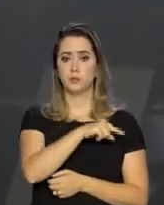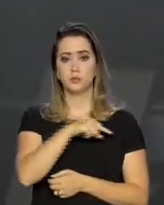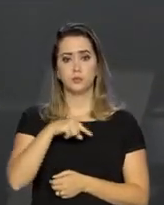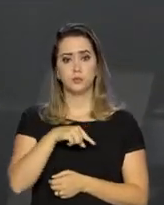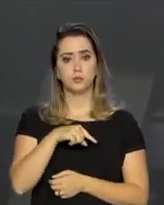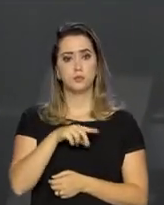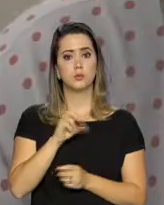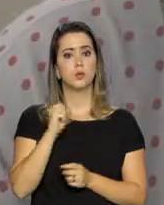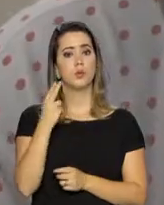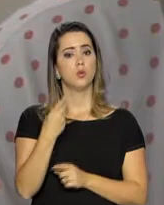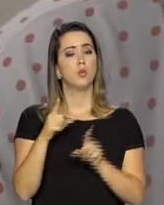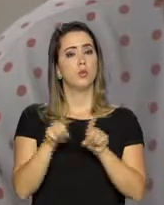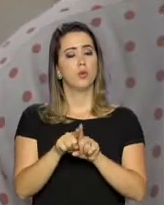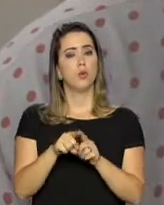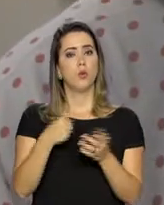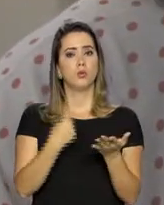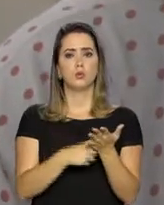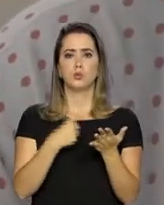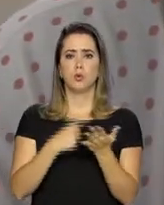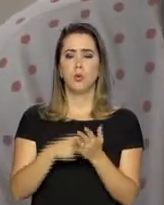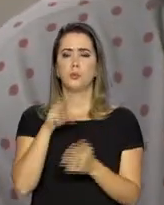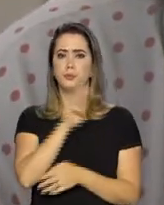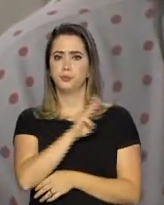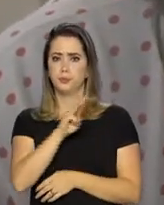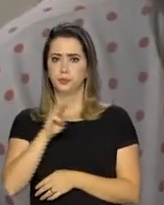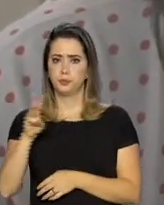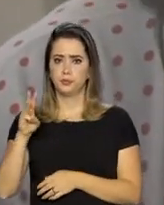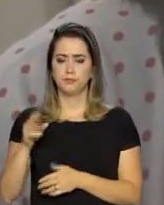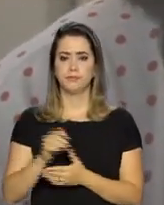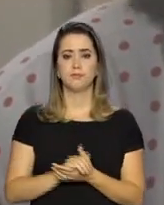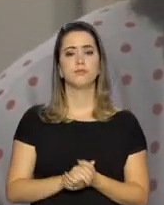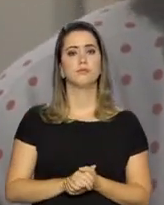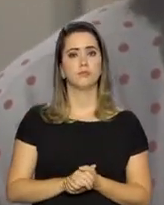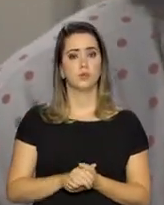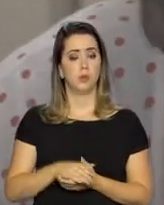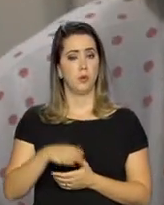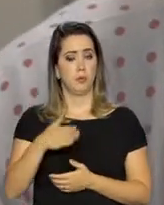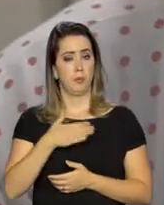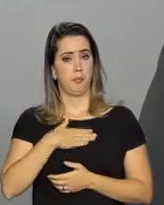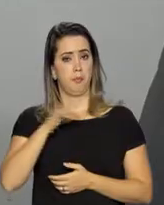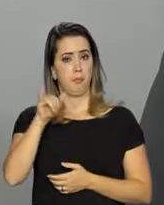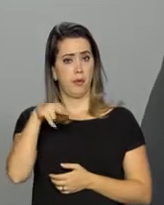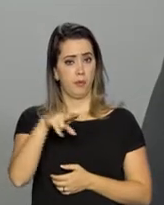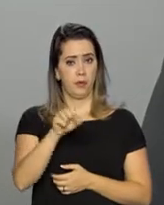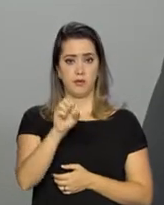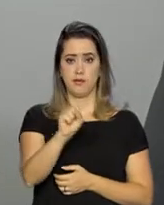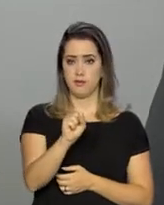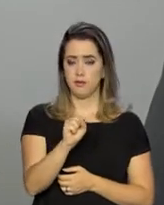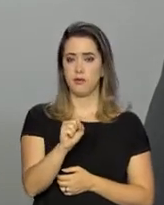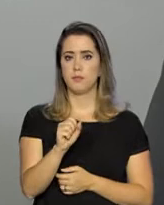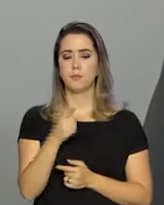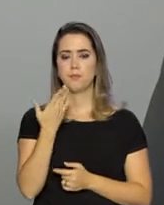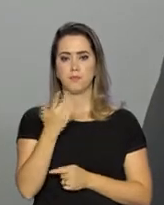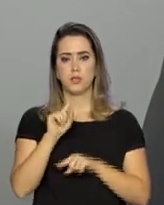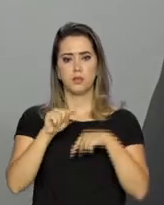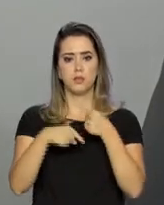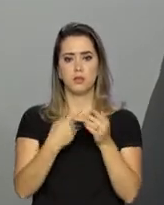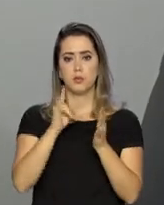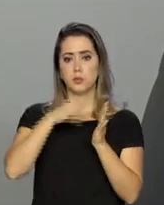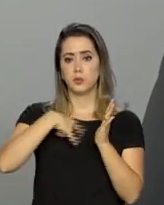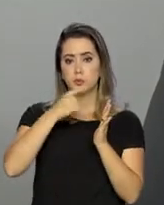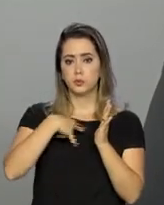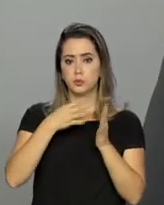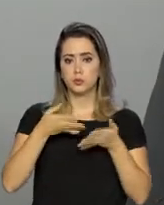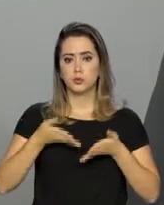135 ou agendando o atendimento pelo portal meu inss após o registro do do